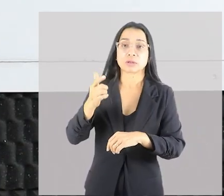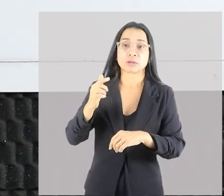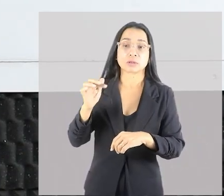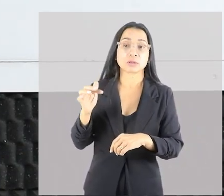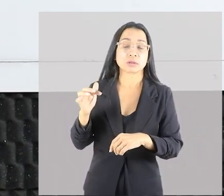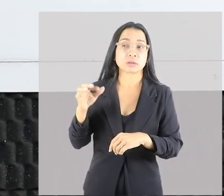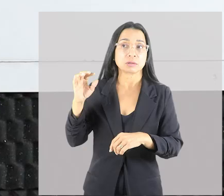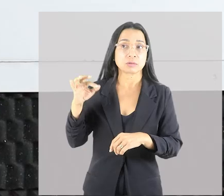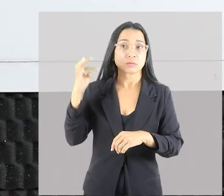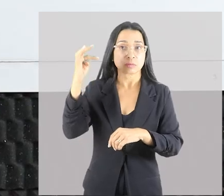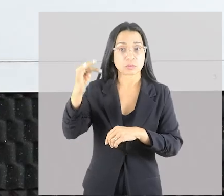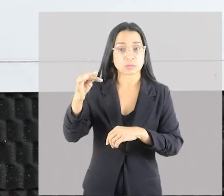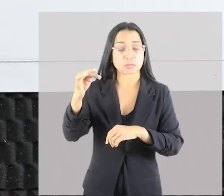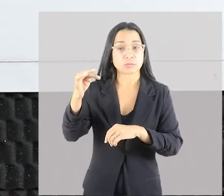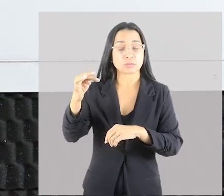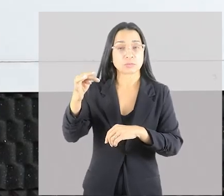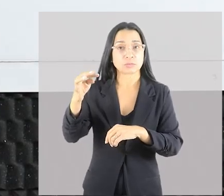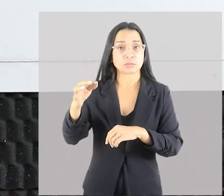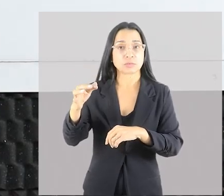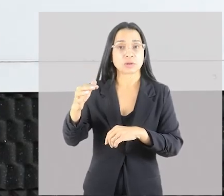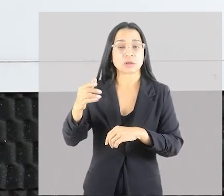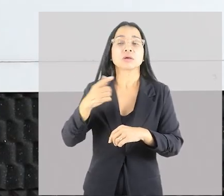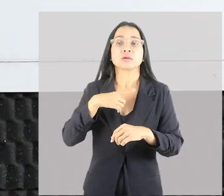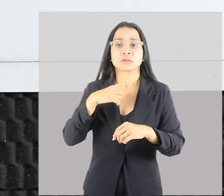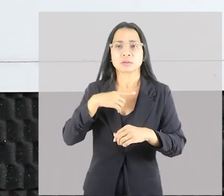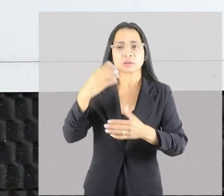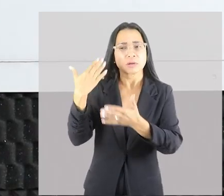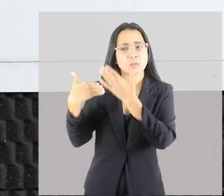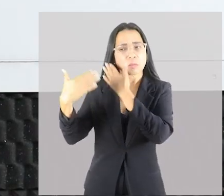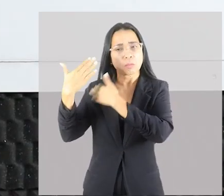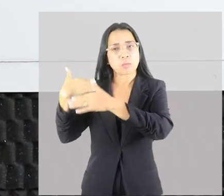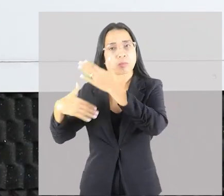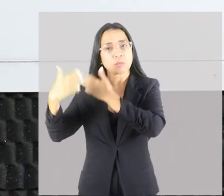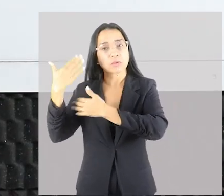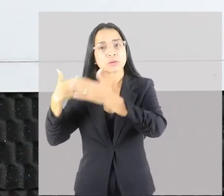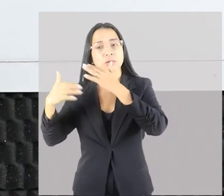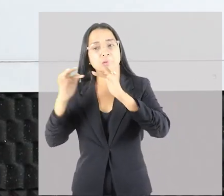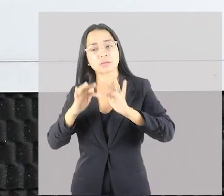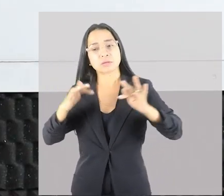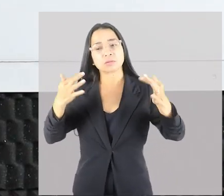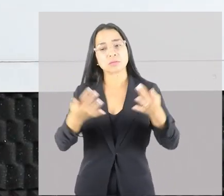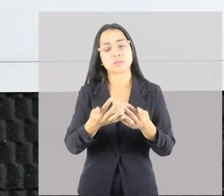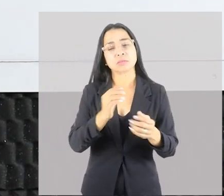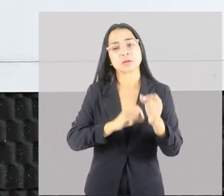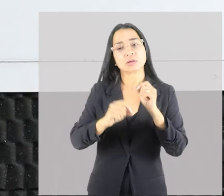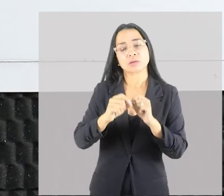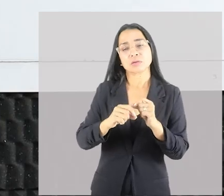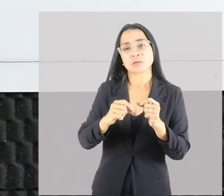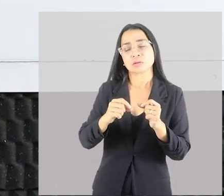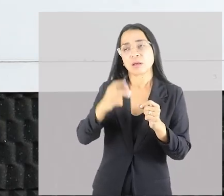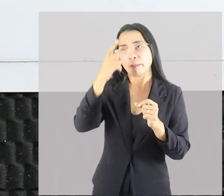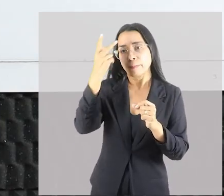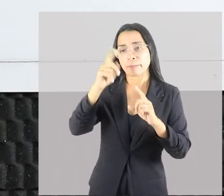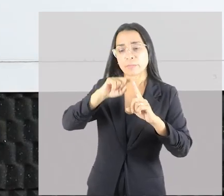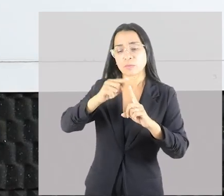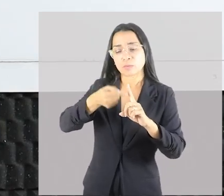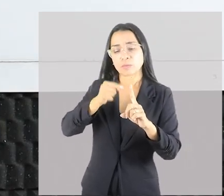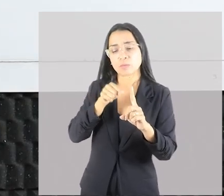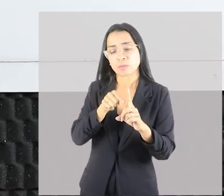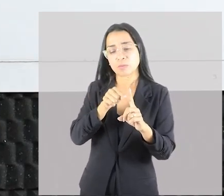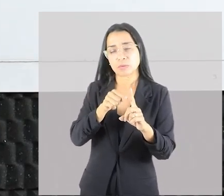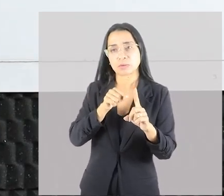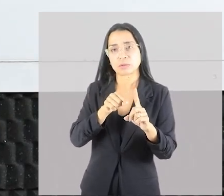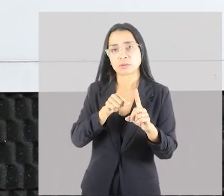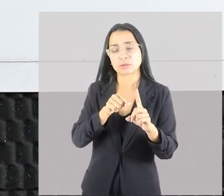já esteve ali por gerações e gerações na família dele. Quando esse indivíduo, né, for formado, ainda um embrião na barriga da